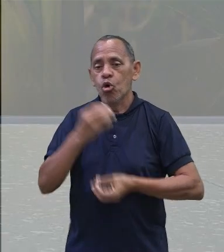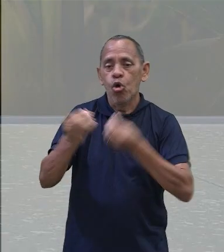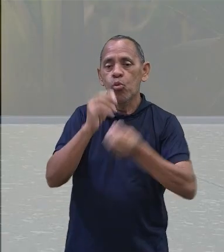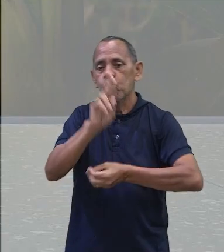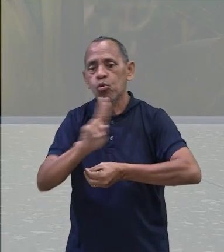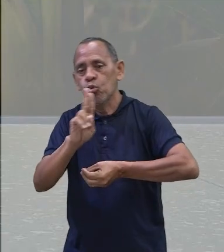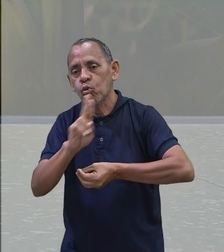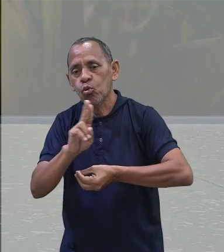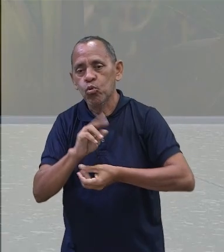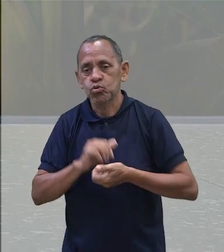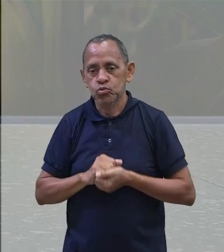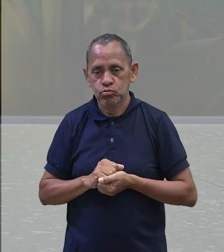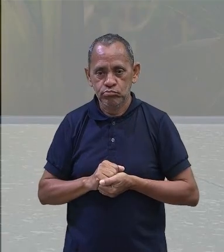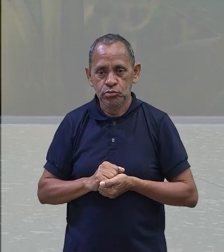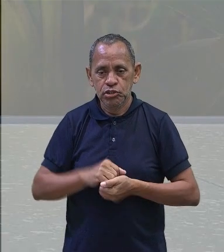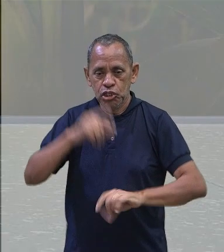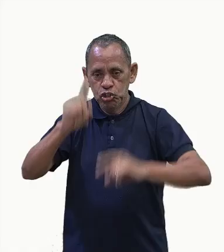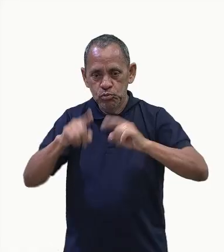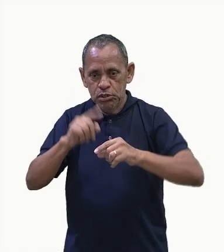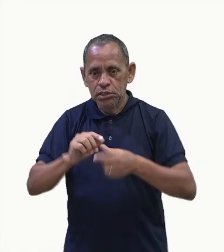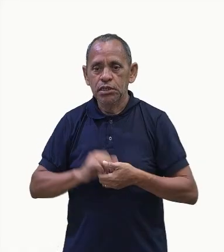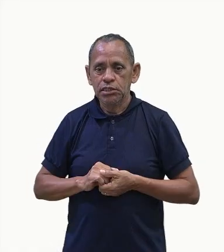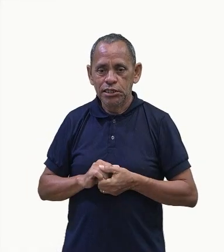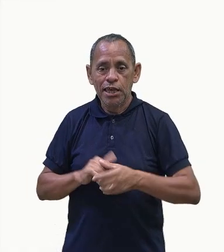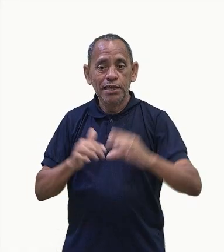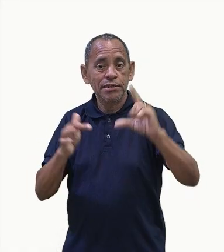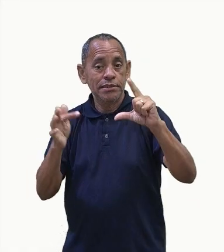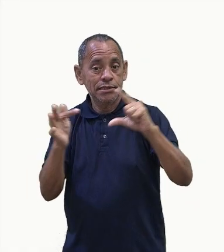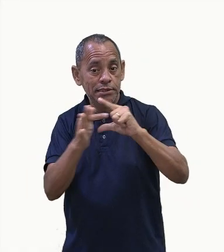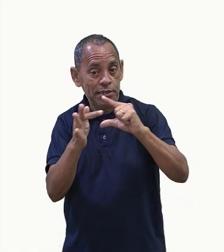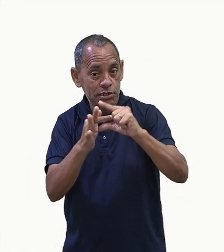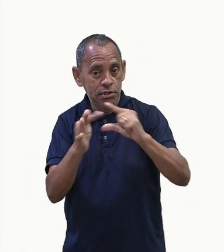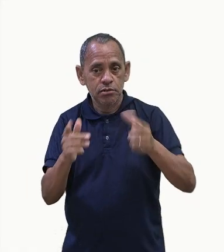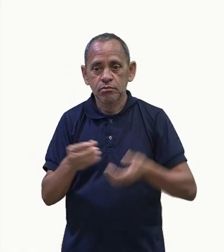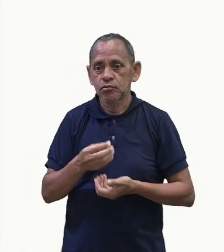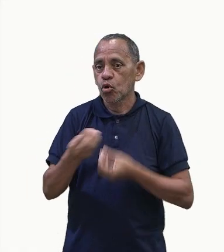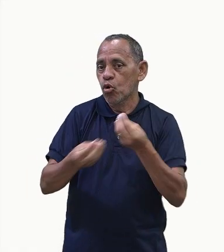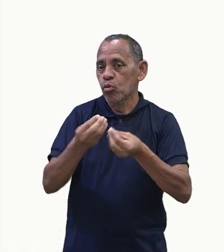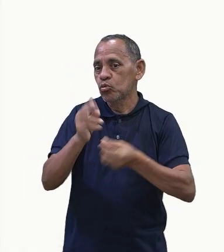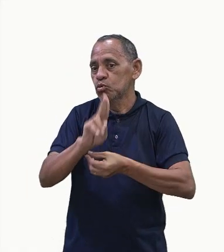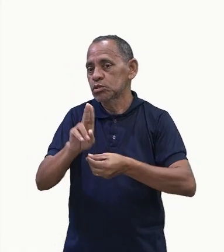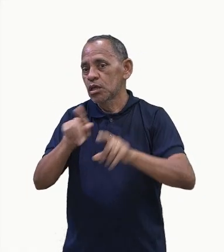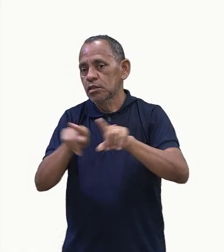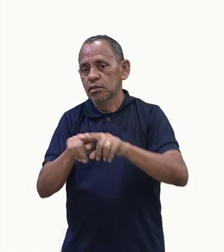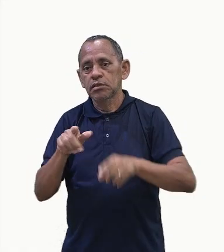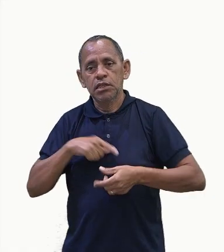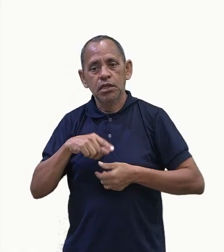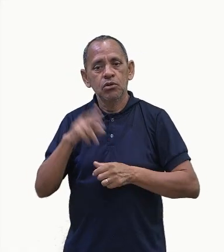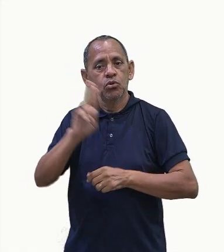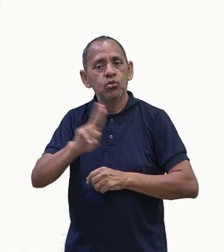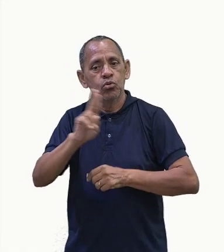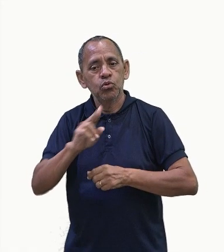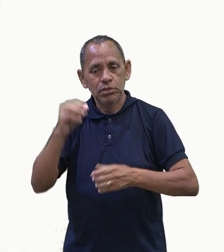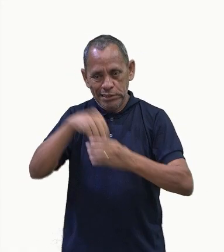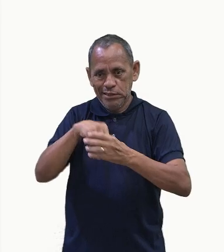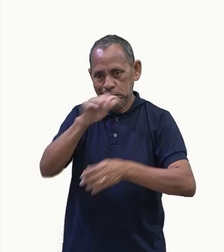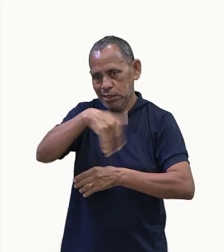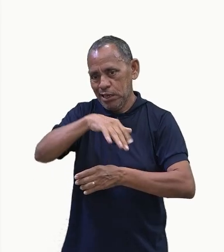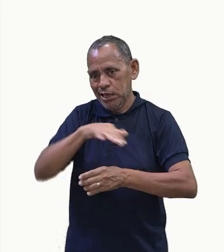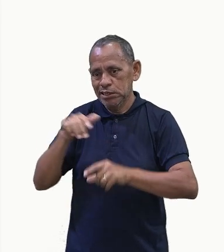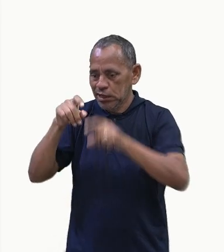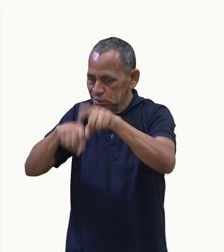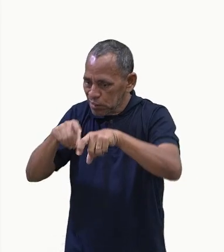aplicações dos organismos transgênicos? Vamos verificar? Os transgênicos, então, têm aplicações na agricultura, como a